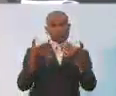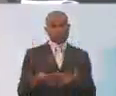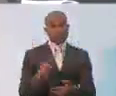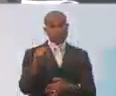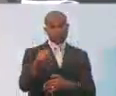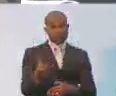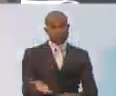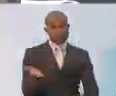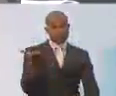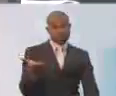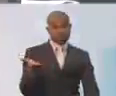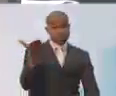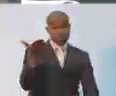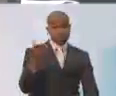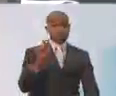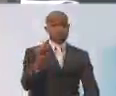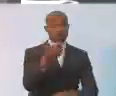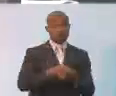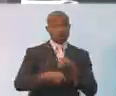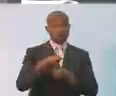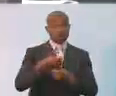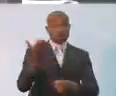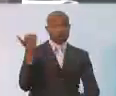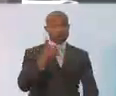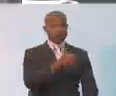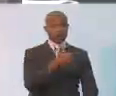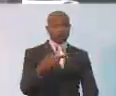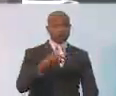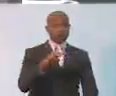esse aumento de... Nós, o ano passado, foi